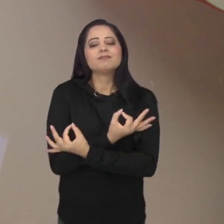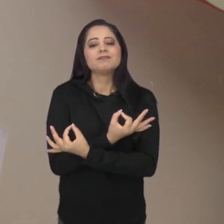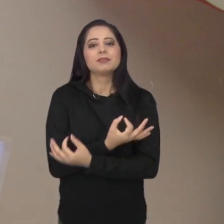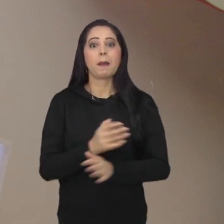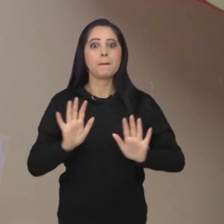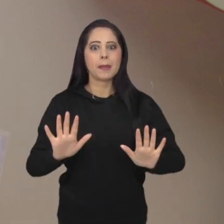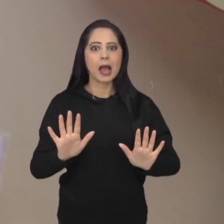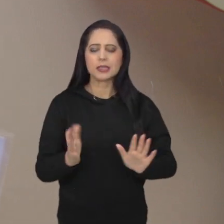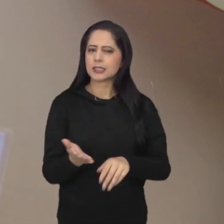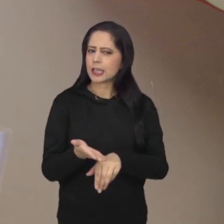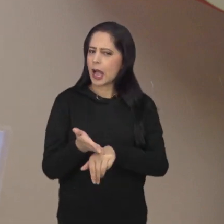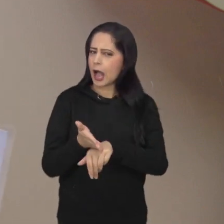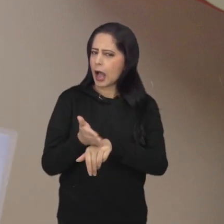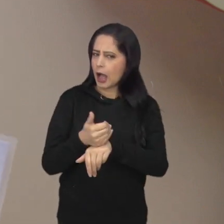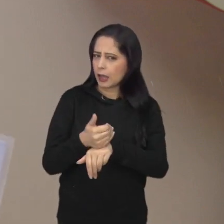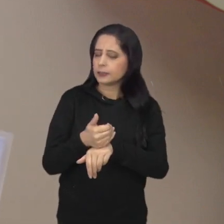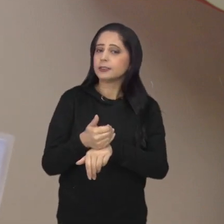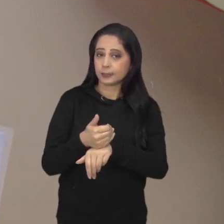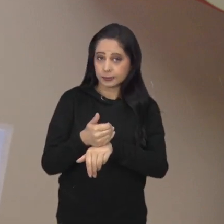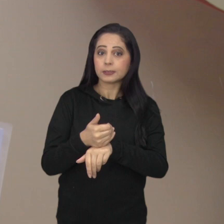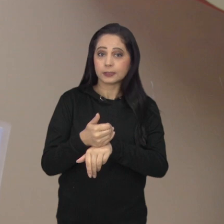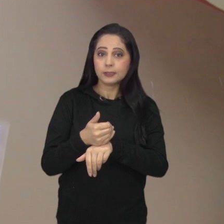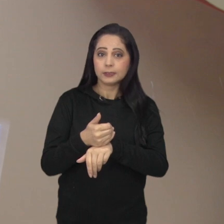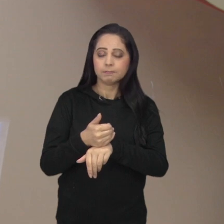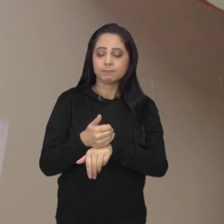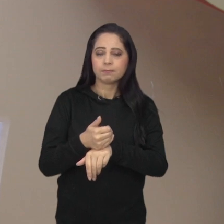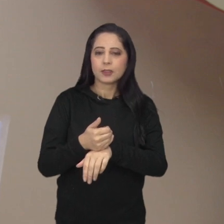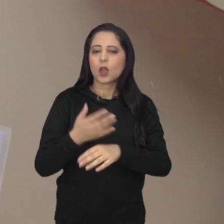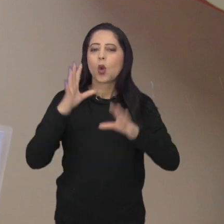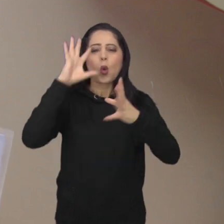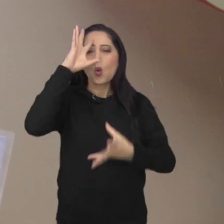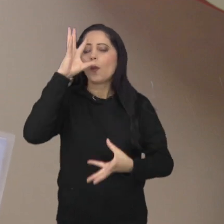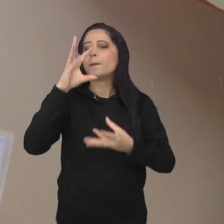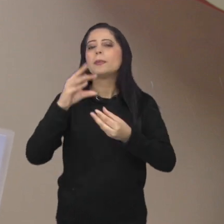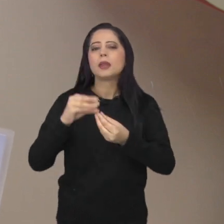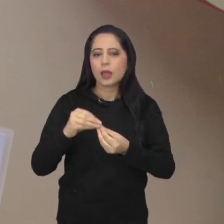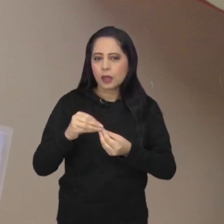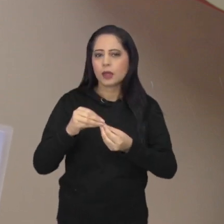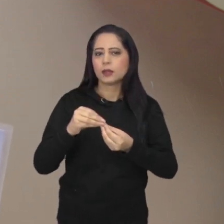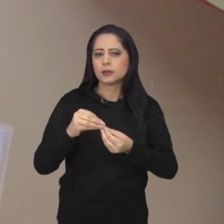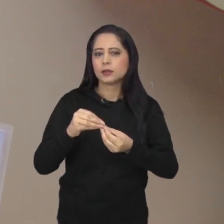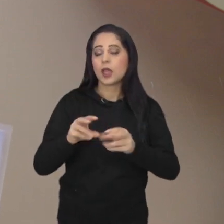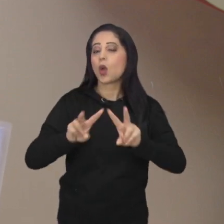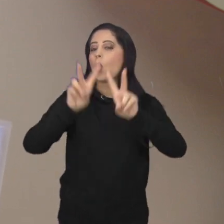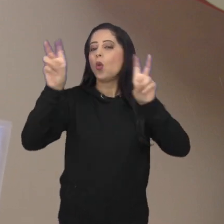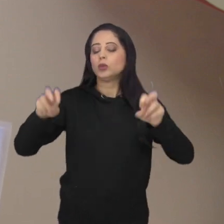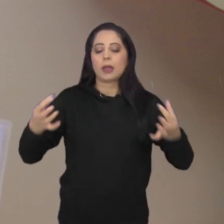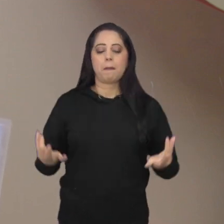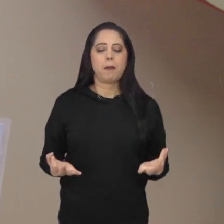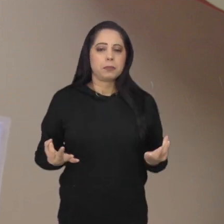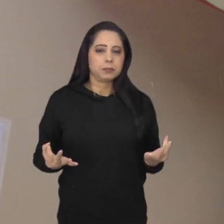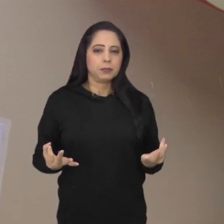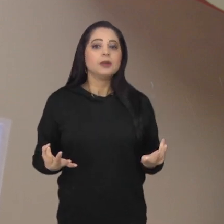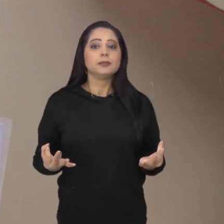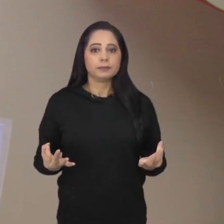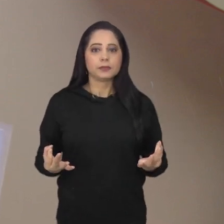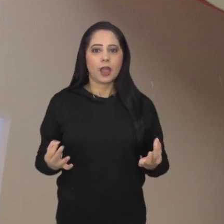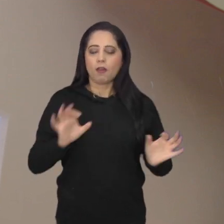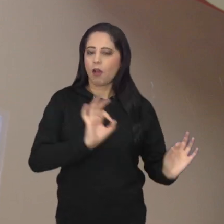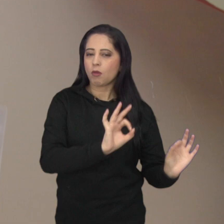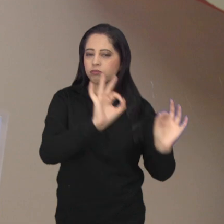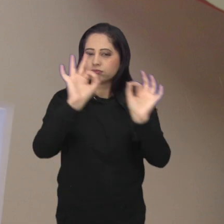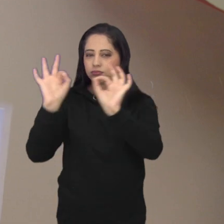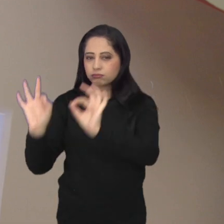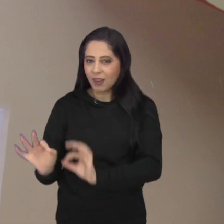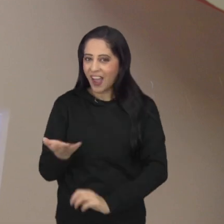meditação. Antes da gente entender tudinho sobre esses benefícios, com o professor de meditação Sérgio Peixoto Júnior,